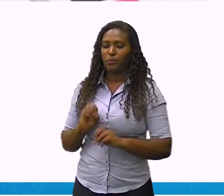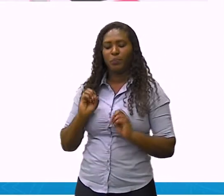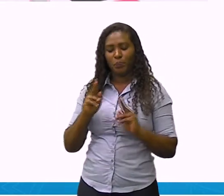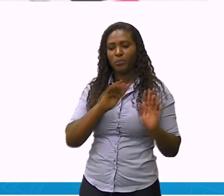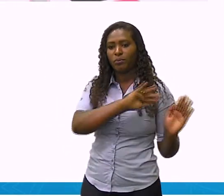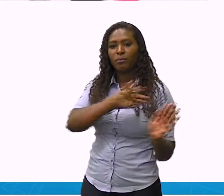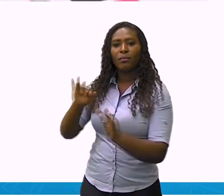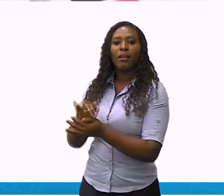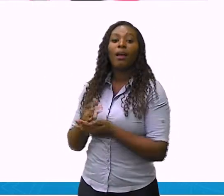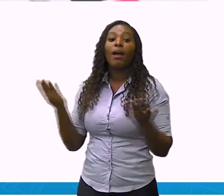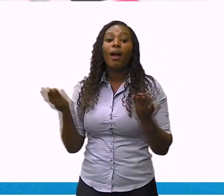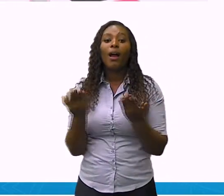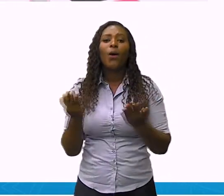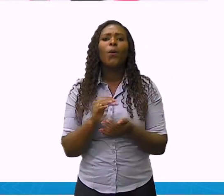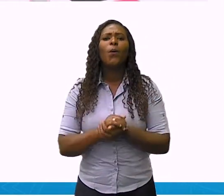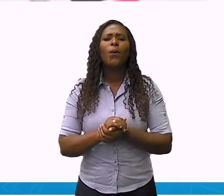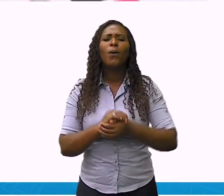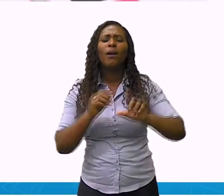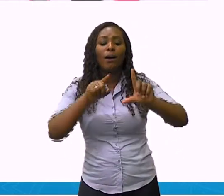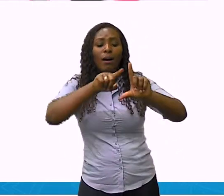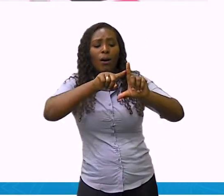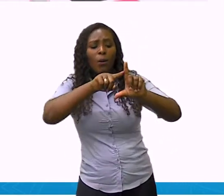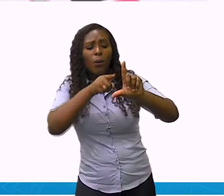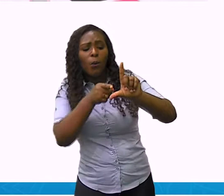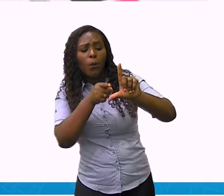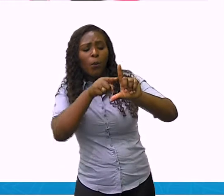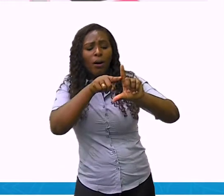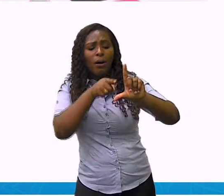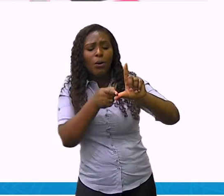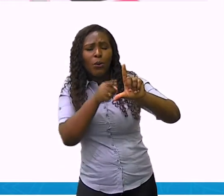medidas dos ângulos internos dos losangos?